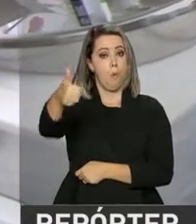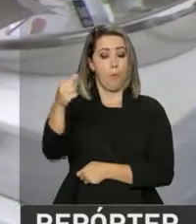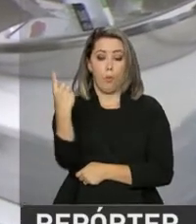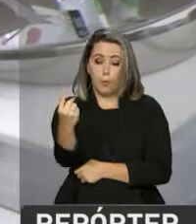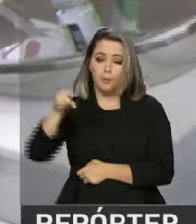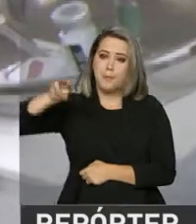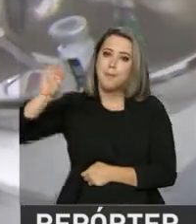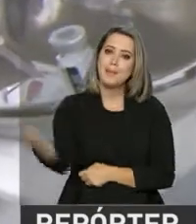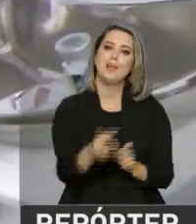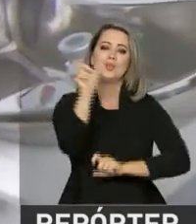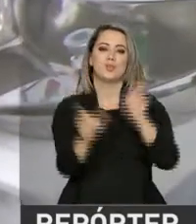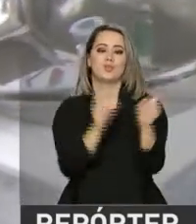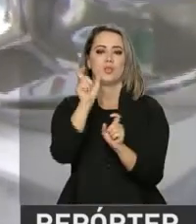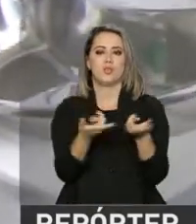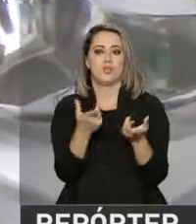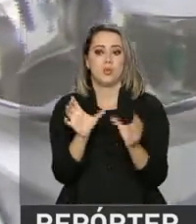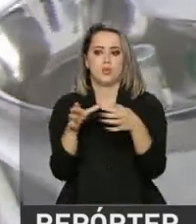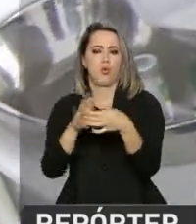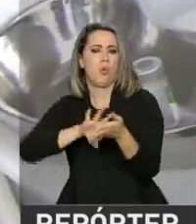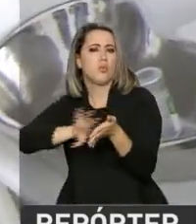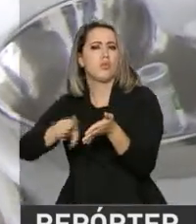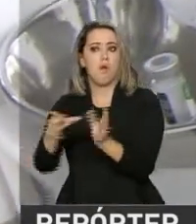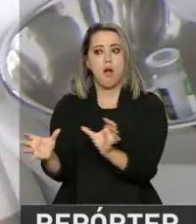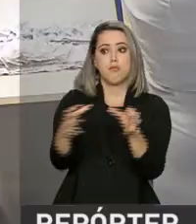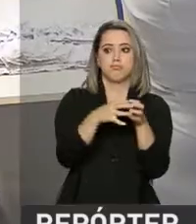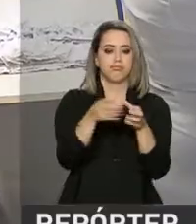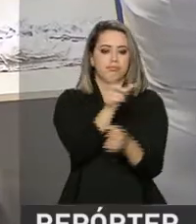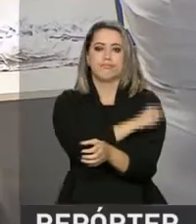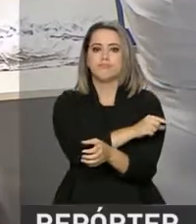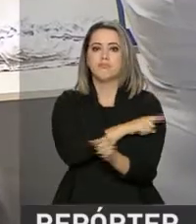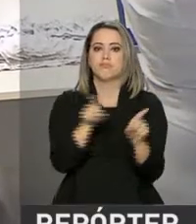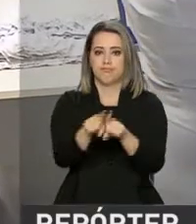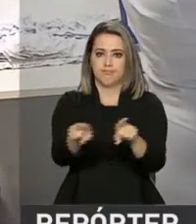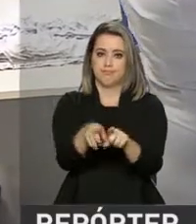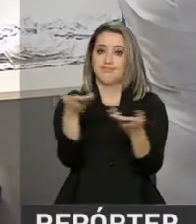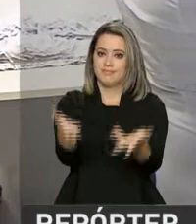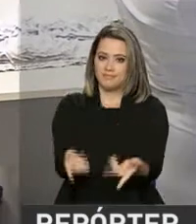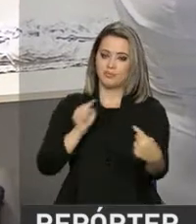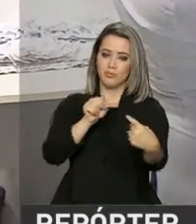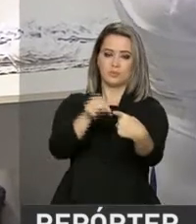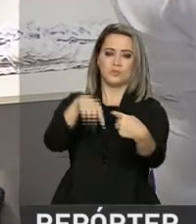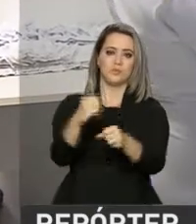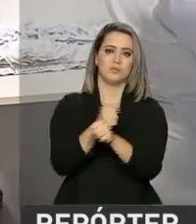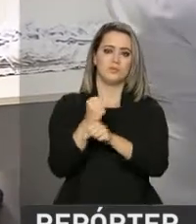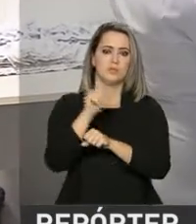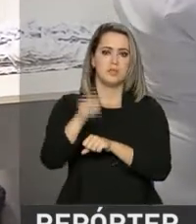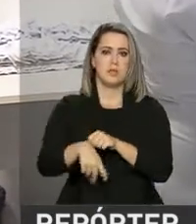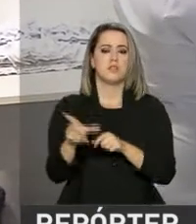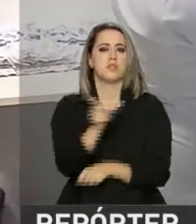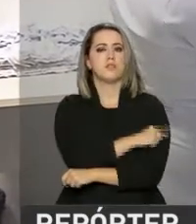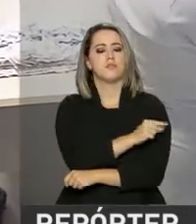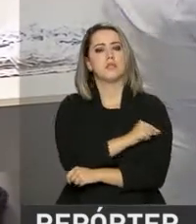que não faziam parte do público alvo se vacinaram o objetivo da campanha deste ano era vacinar